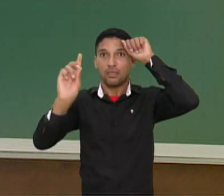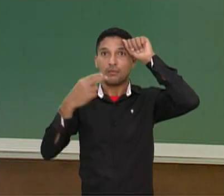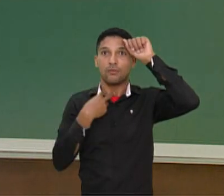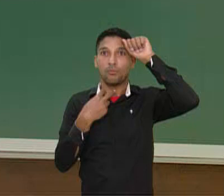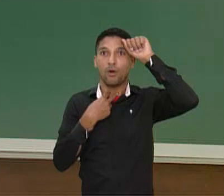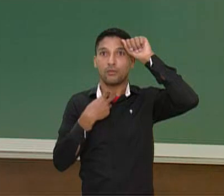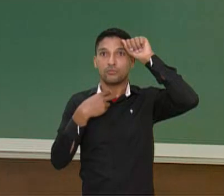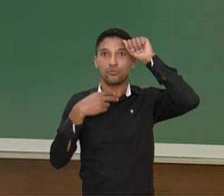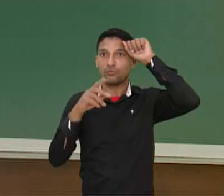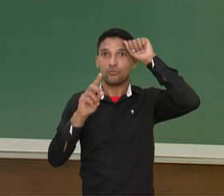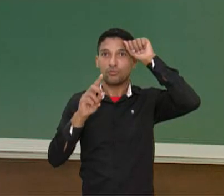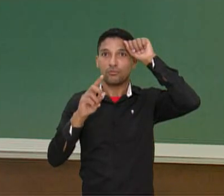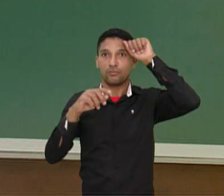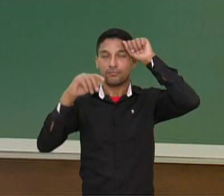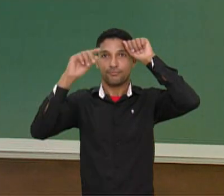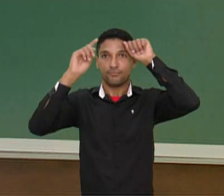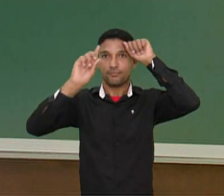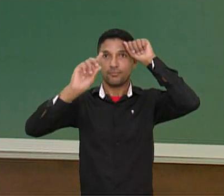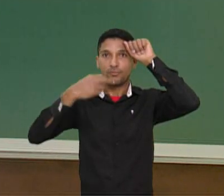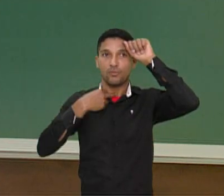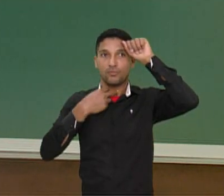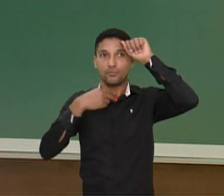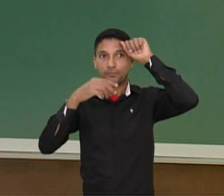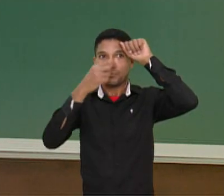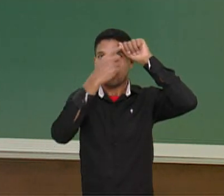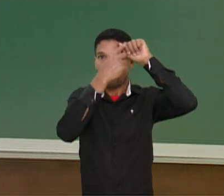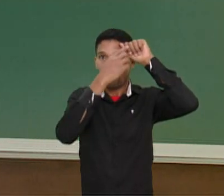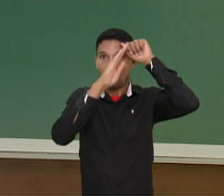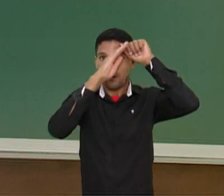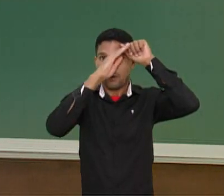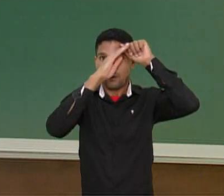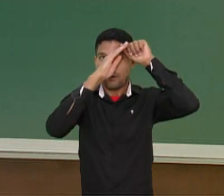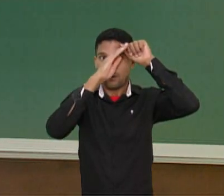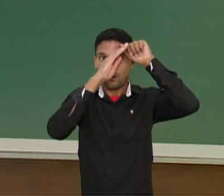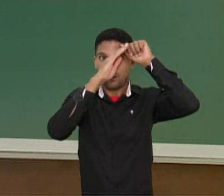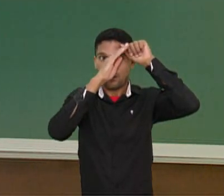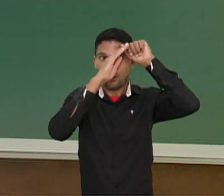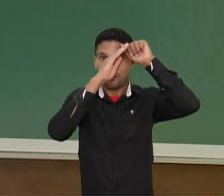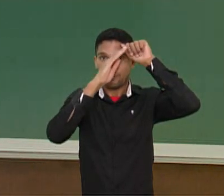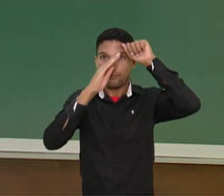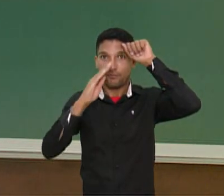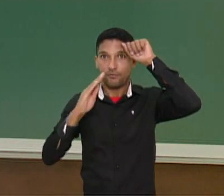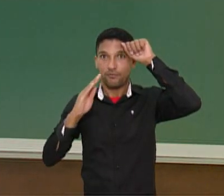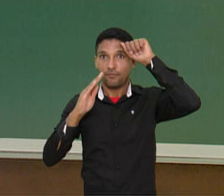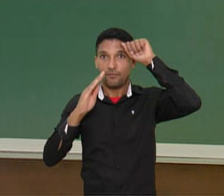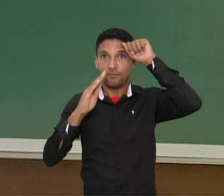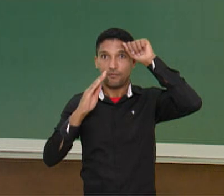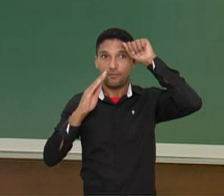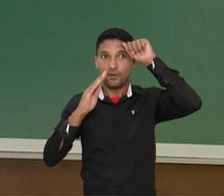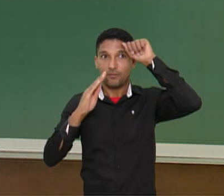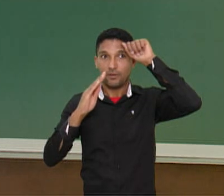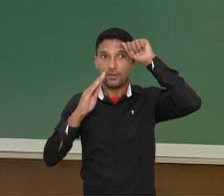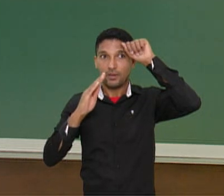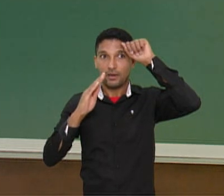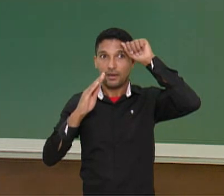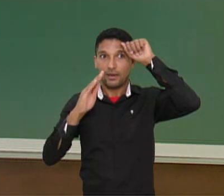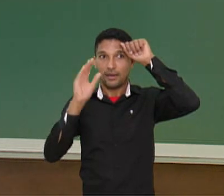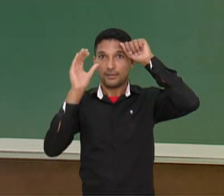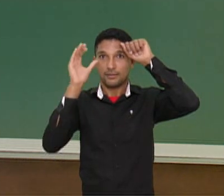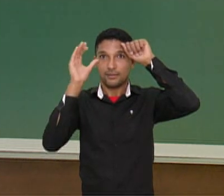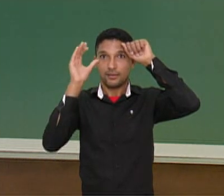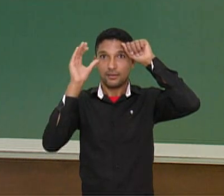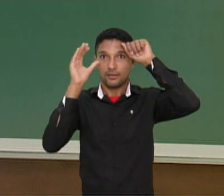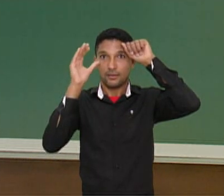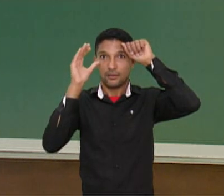tá grudado, é o próprio lado. Então eu fui ligando aos outros vértices, ó. Deu 3. Aí eu peguei o vértice